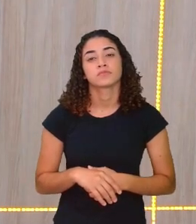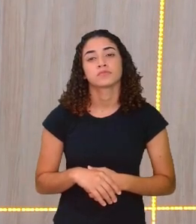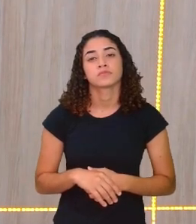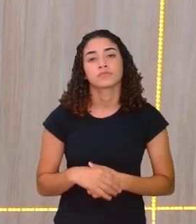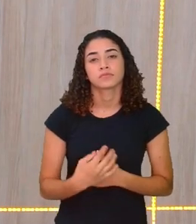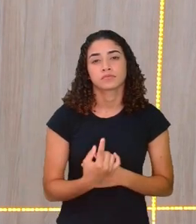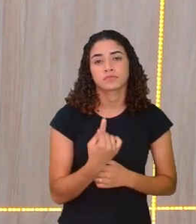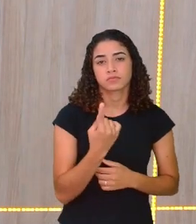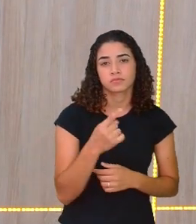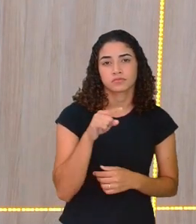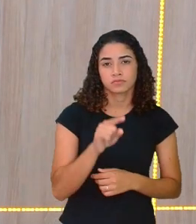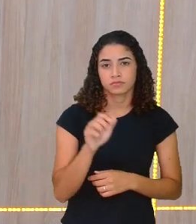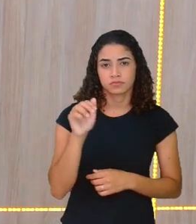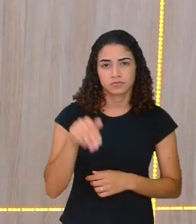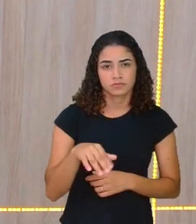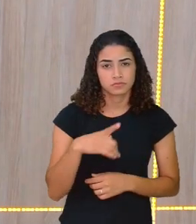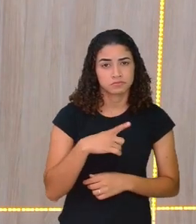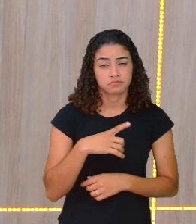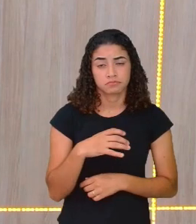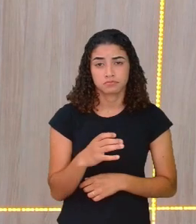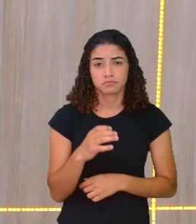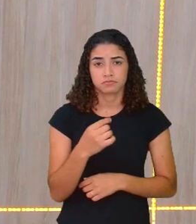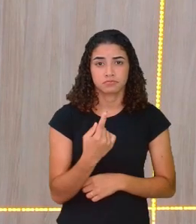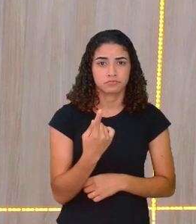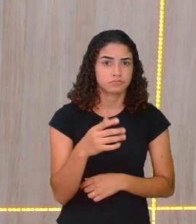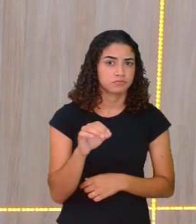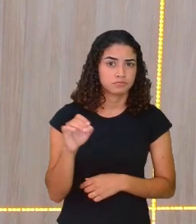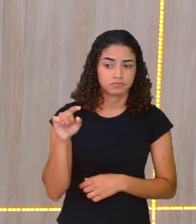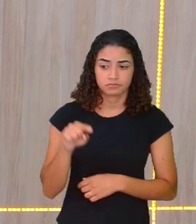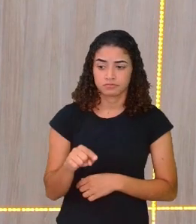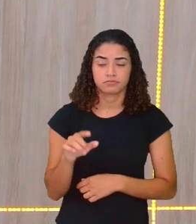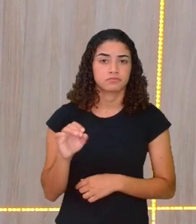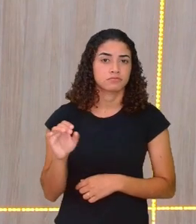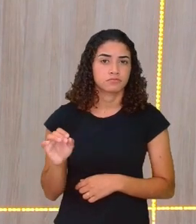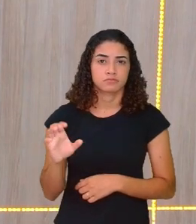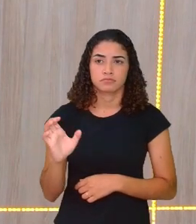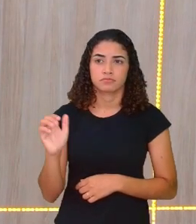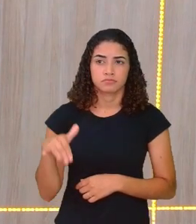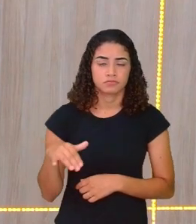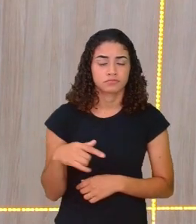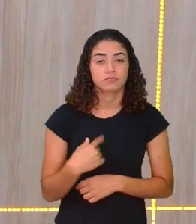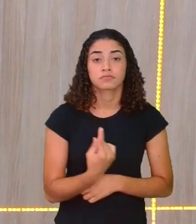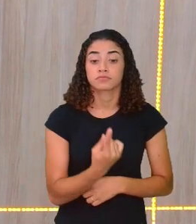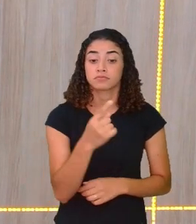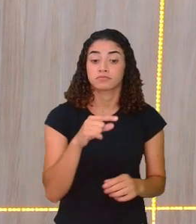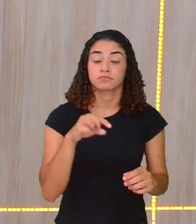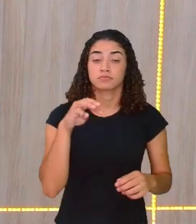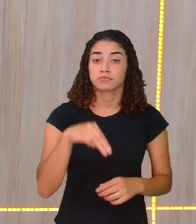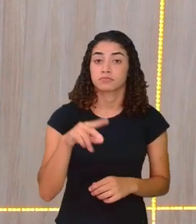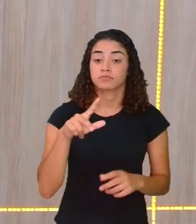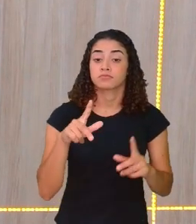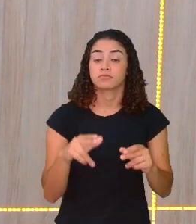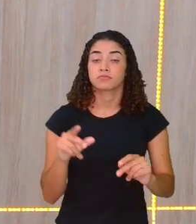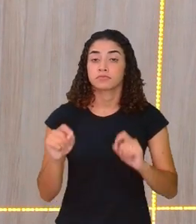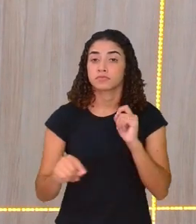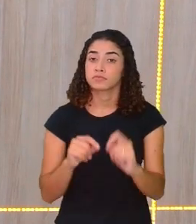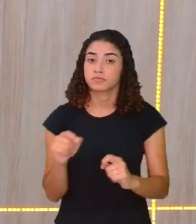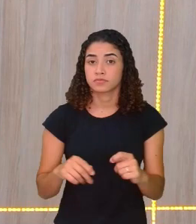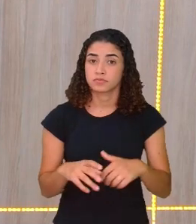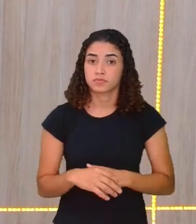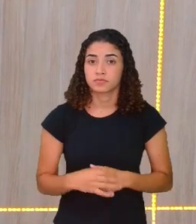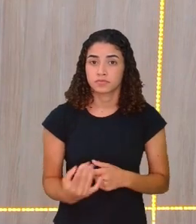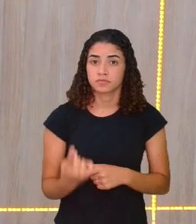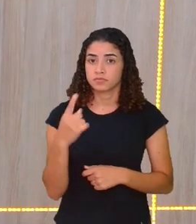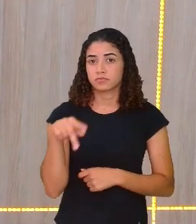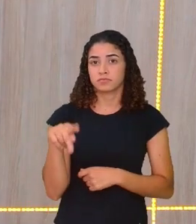1000 metros, eu tenho 100.000 centímetros. 1000 metros corresponde a quê? 1000 metros corresponde a